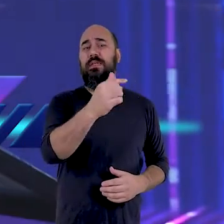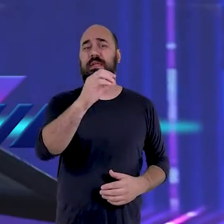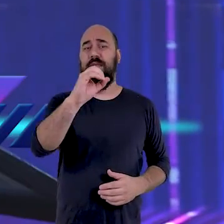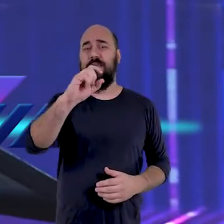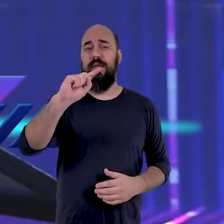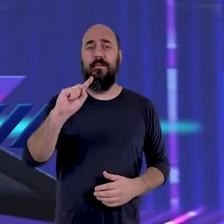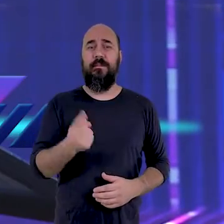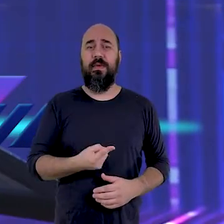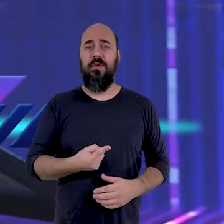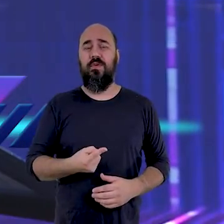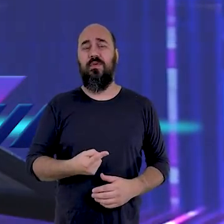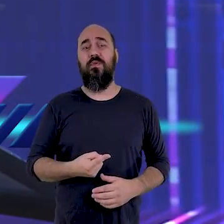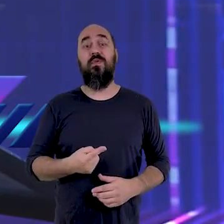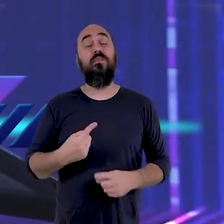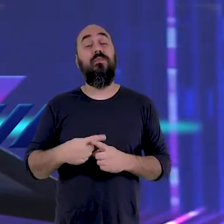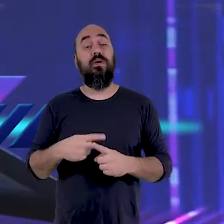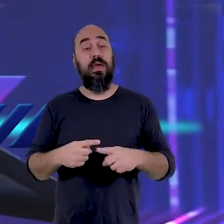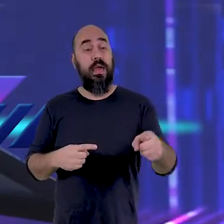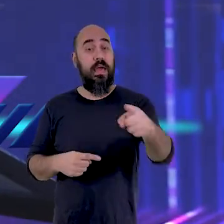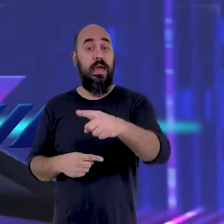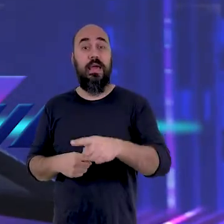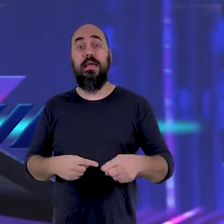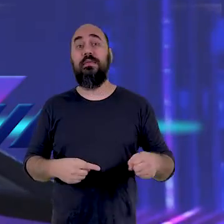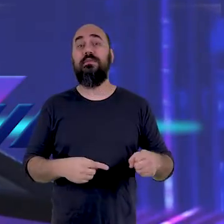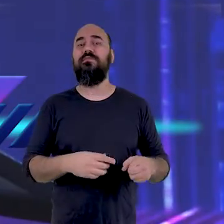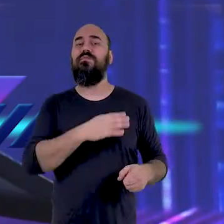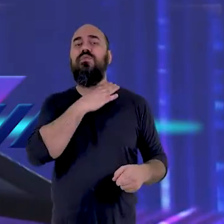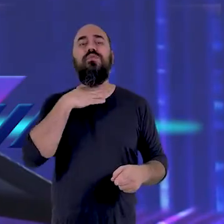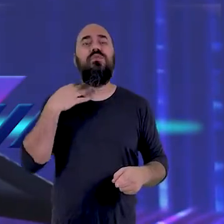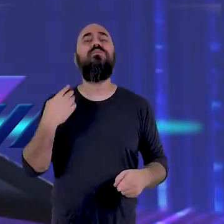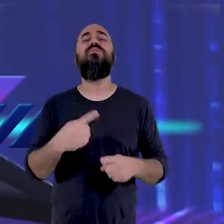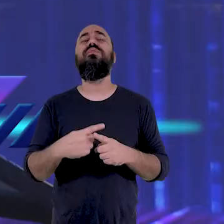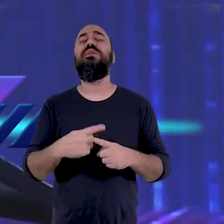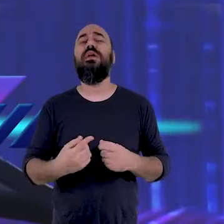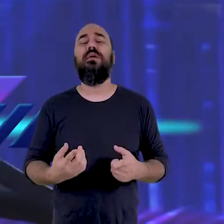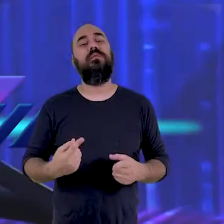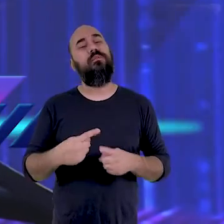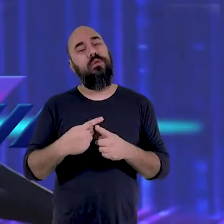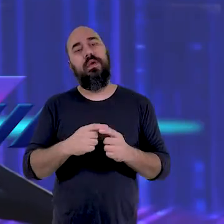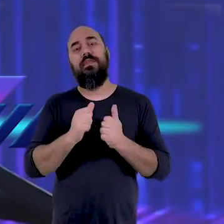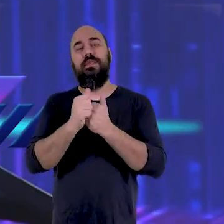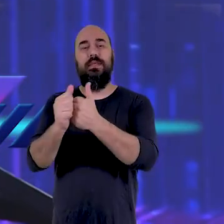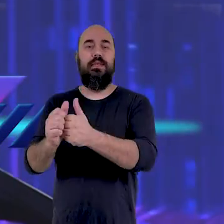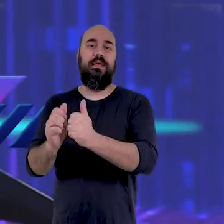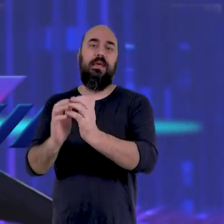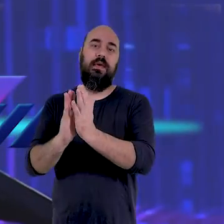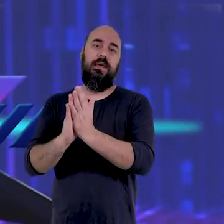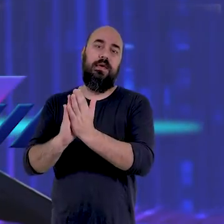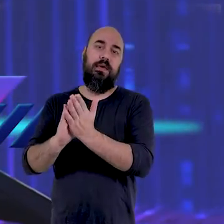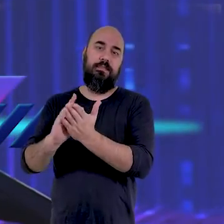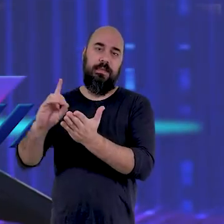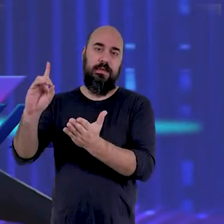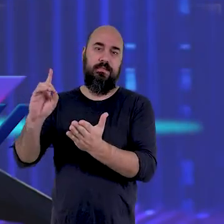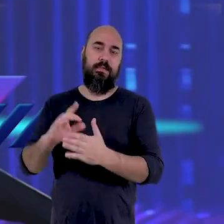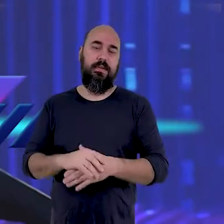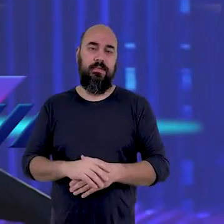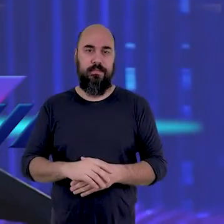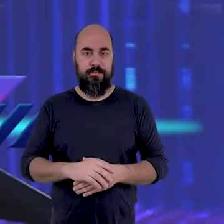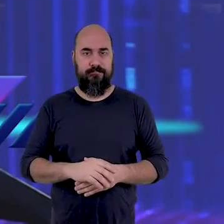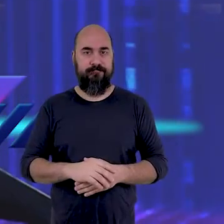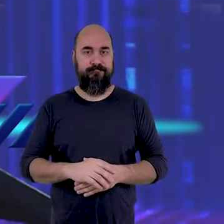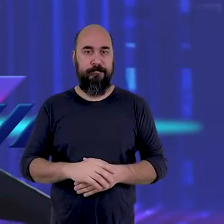foram assassinados por serem seguidores da Bíblia, na trágica e famosa Noite de São